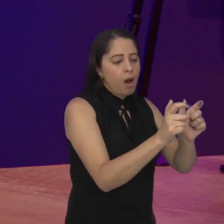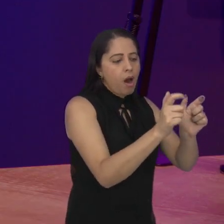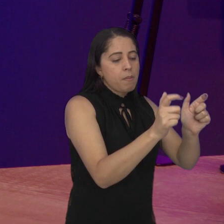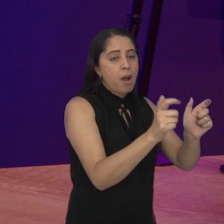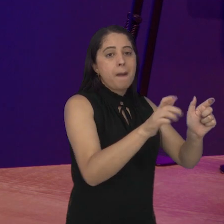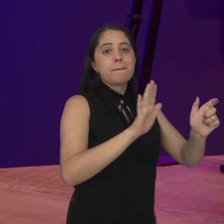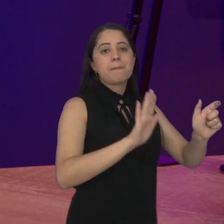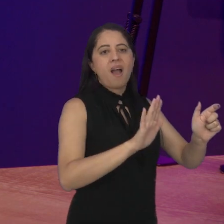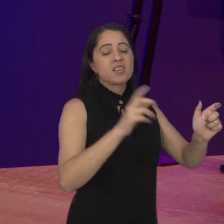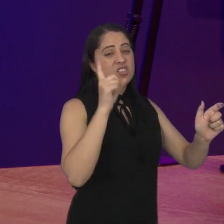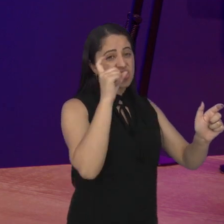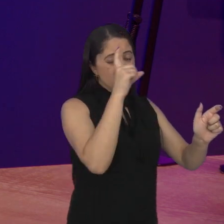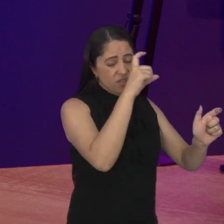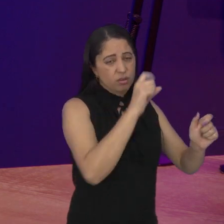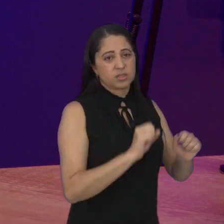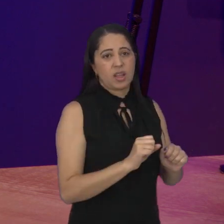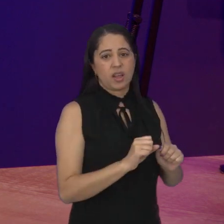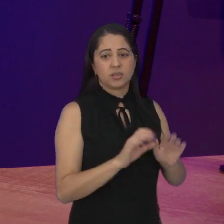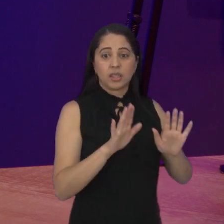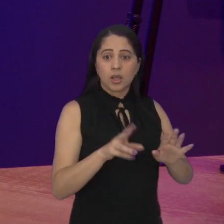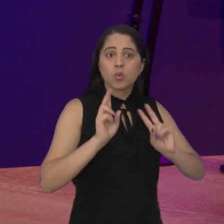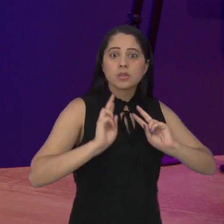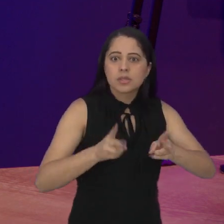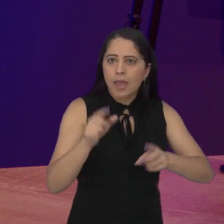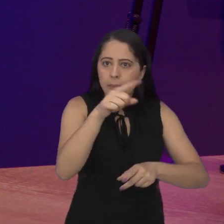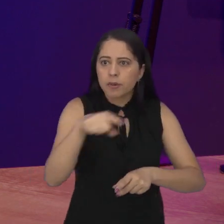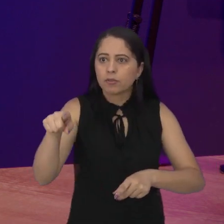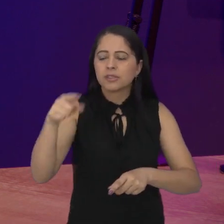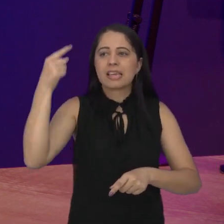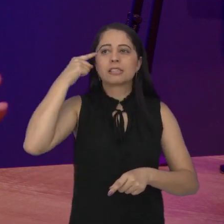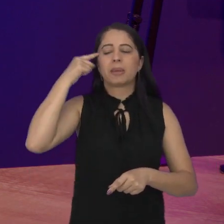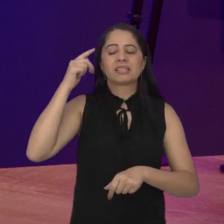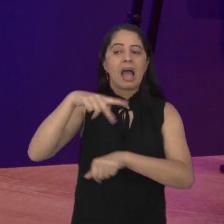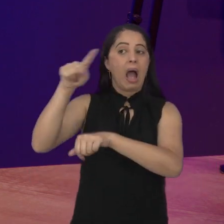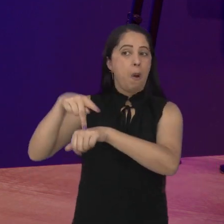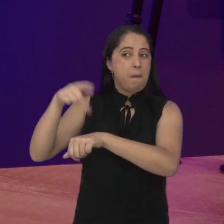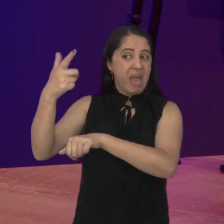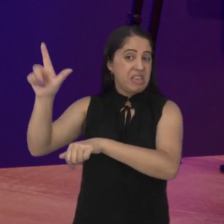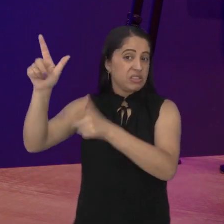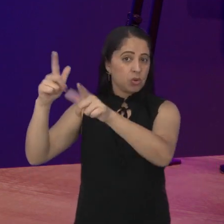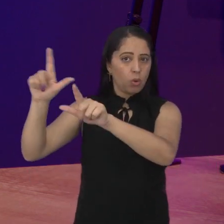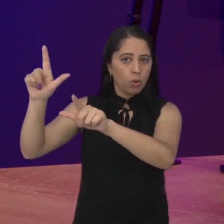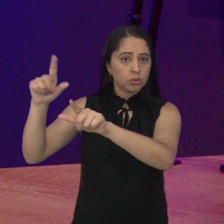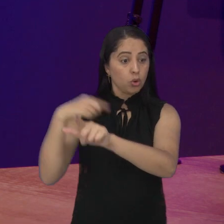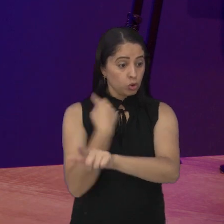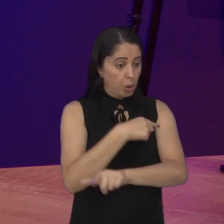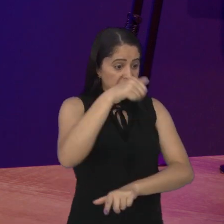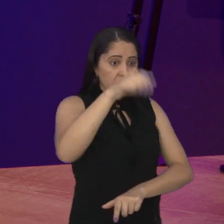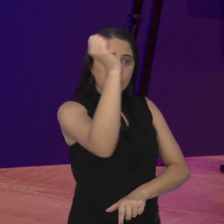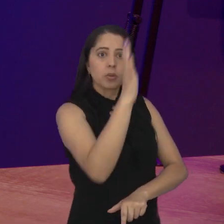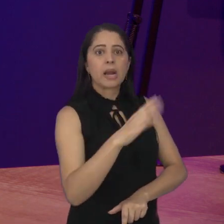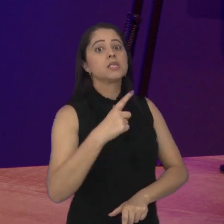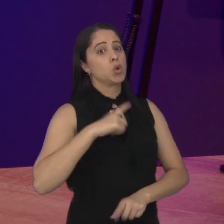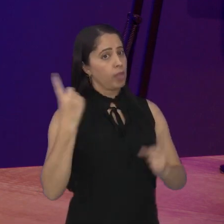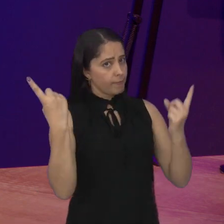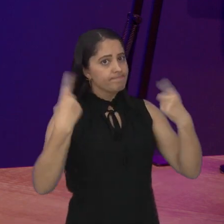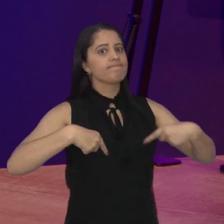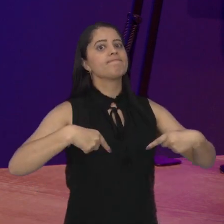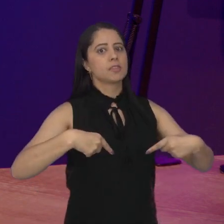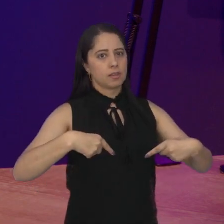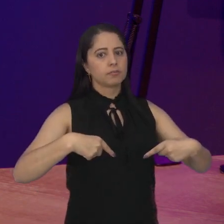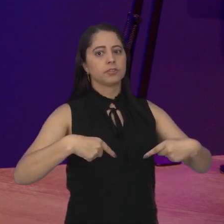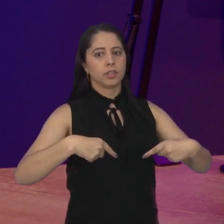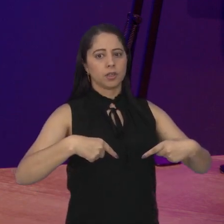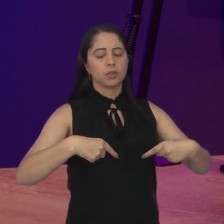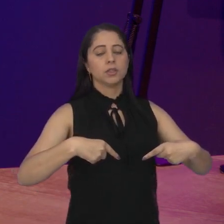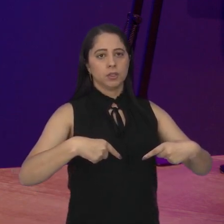viver com muita dificuldade. Então, gente, sempre que vocês olharem para outros países e para esses índices, lembrem também que os nossos desafios são grandes. Então,